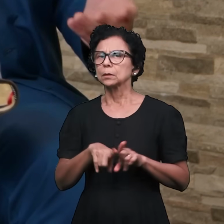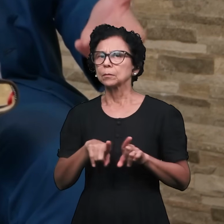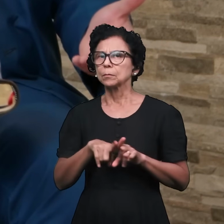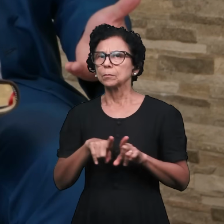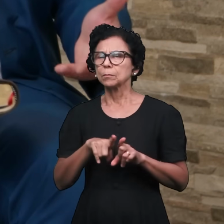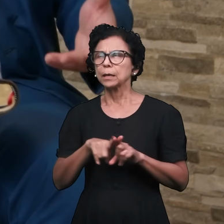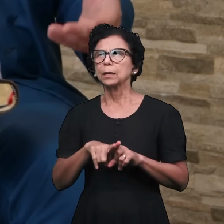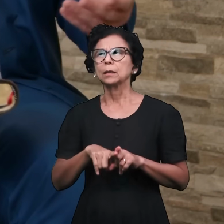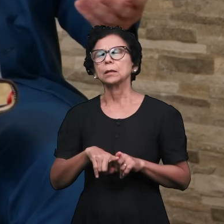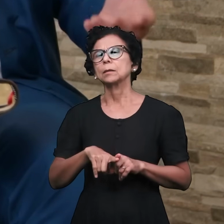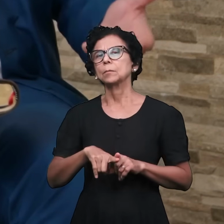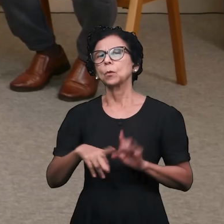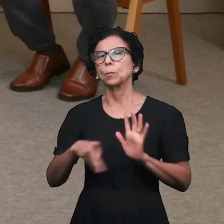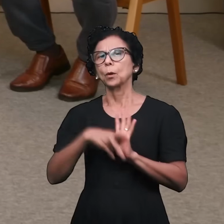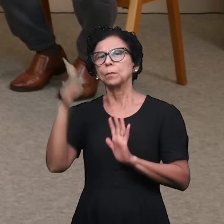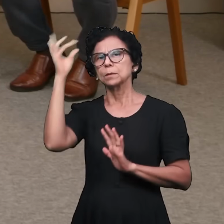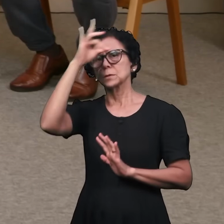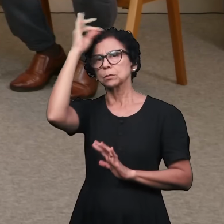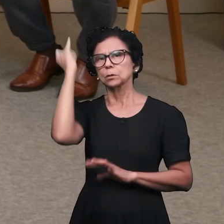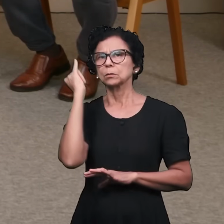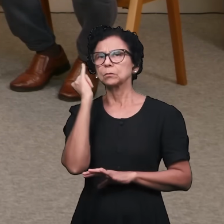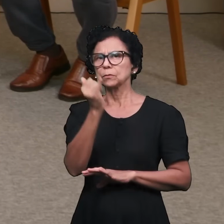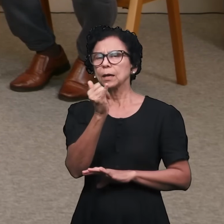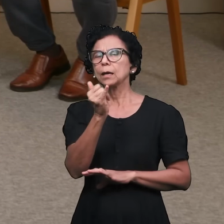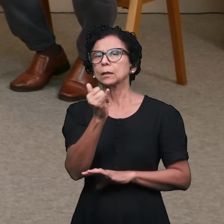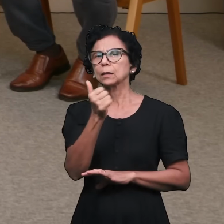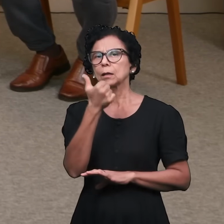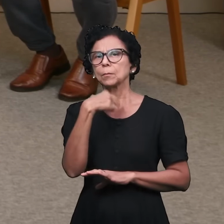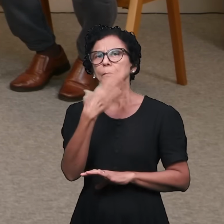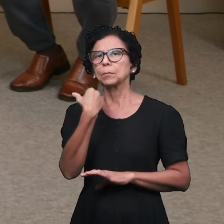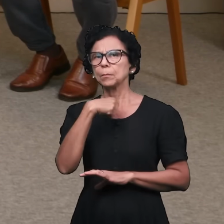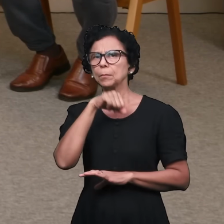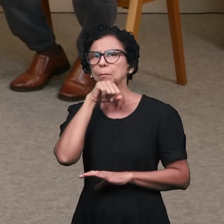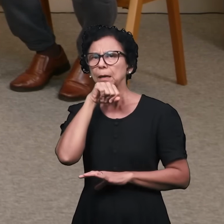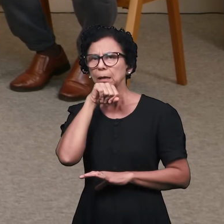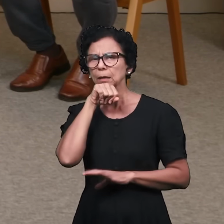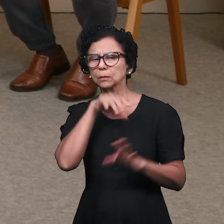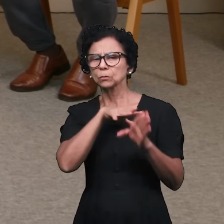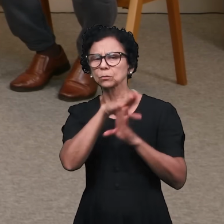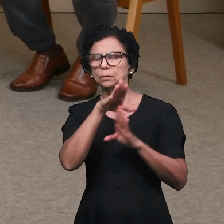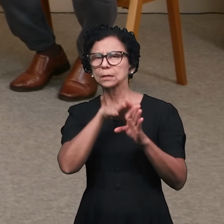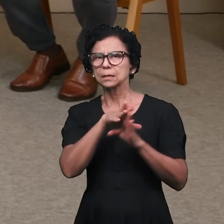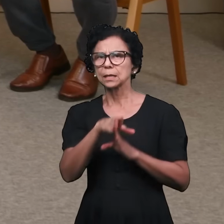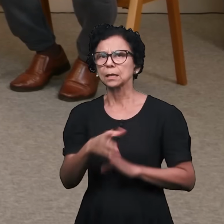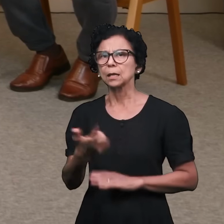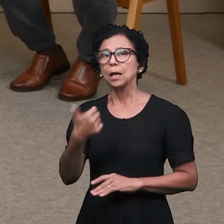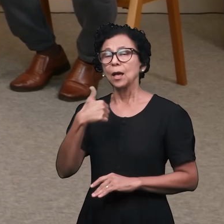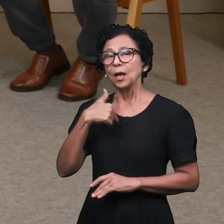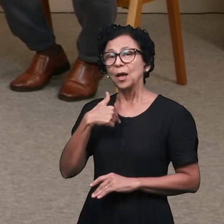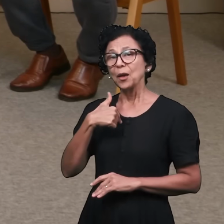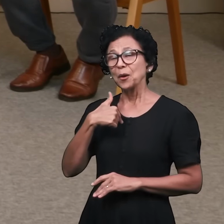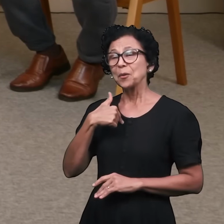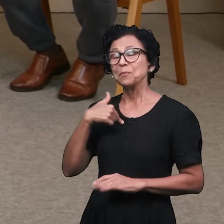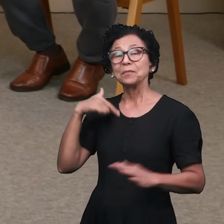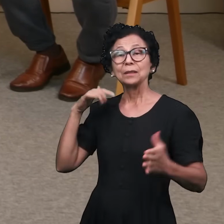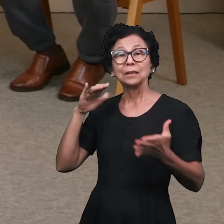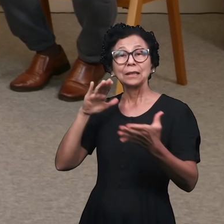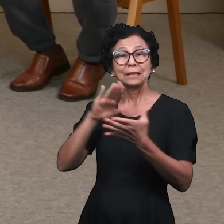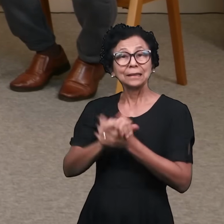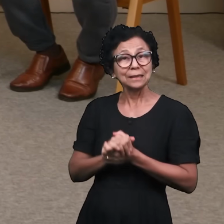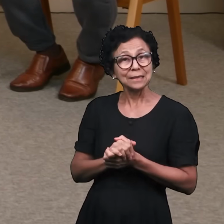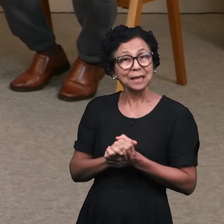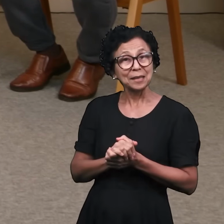meus pais ainda não serem da obra, mas mesmo depois de casado, eu tenho frequentado a casa deles para pedir